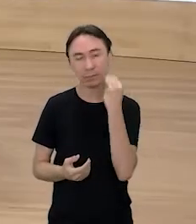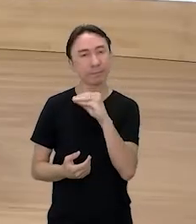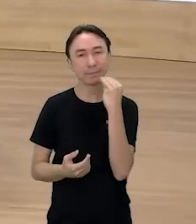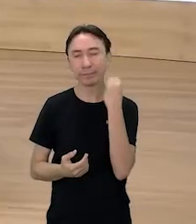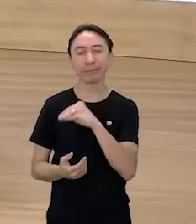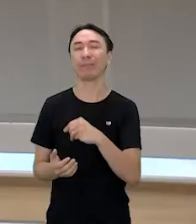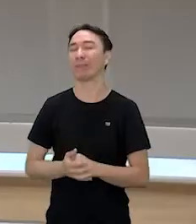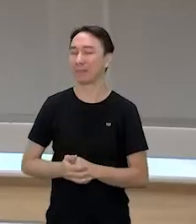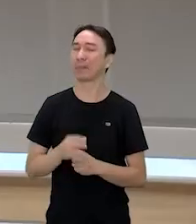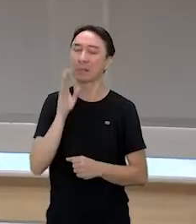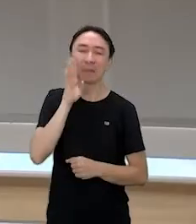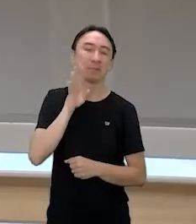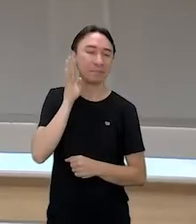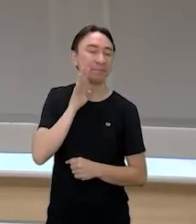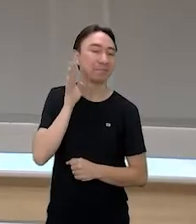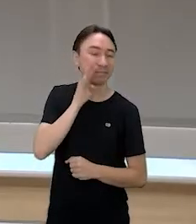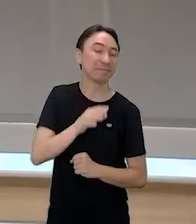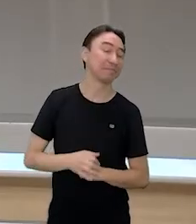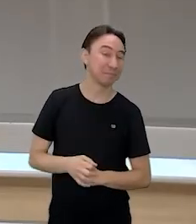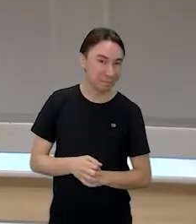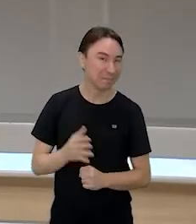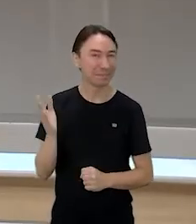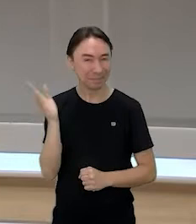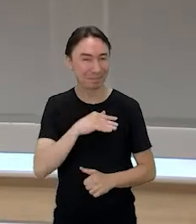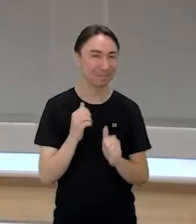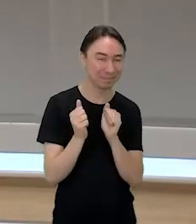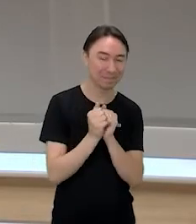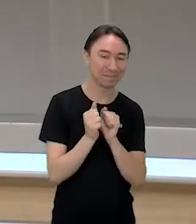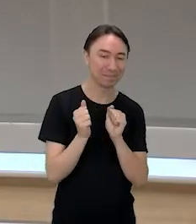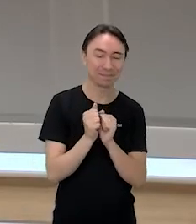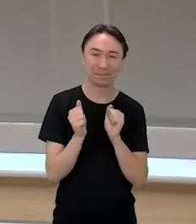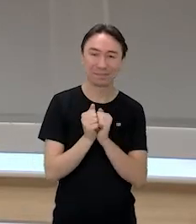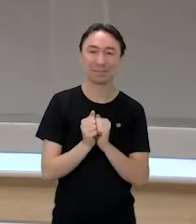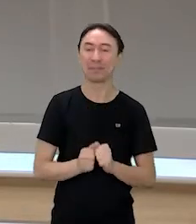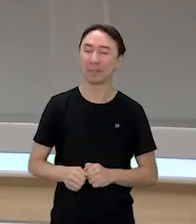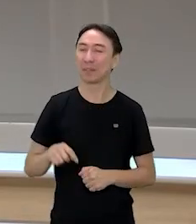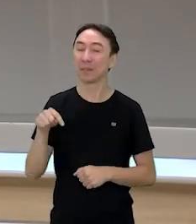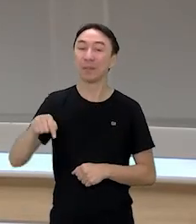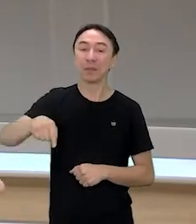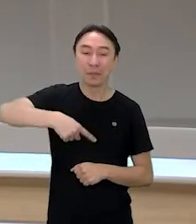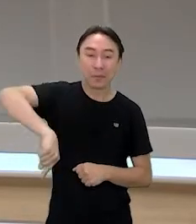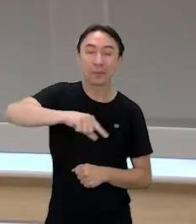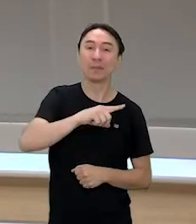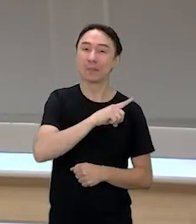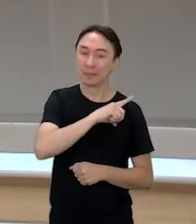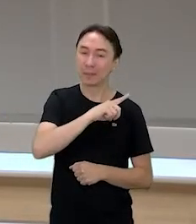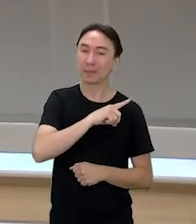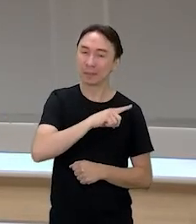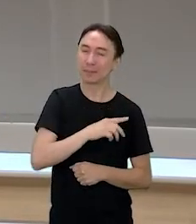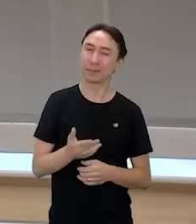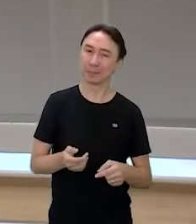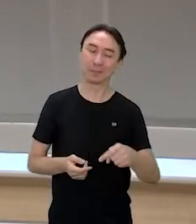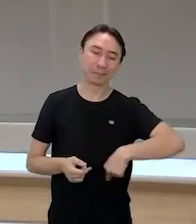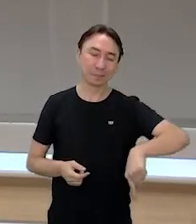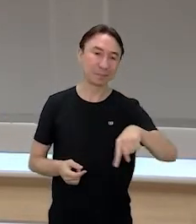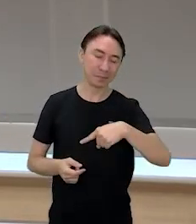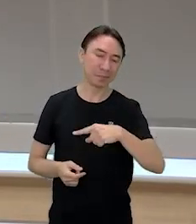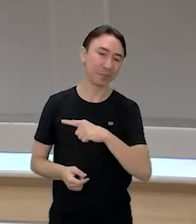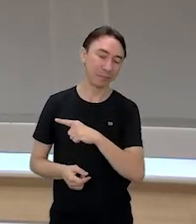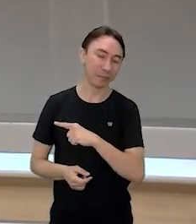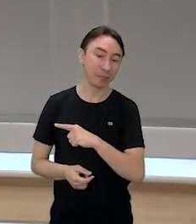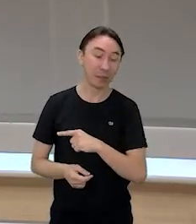Legal. Então vamos junto, professor, vamos aqui debater aqui, vamos desenvolver aqui a aula para os estudantes aí. A nossa aula de hoje